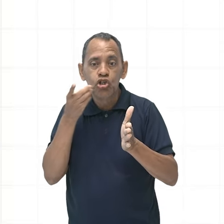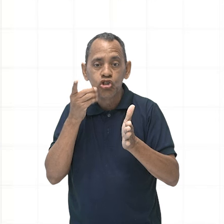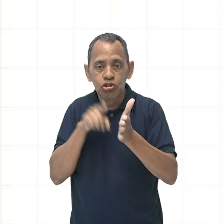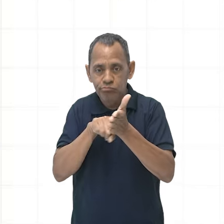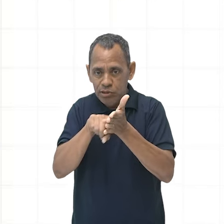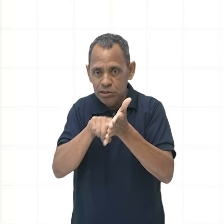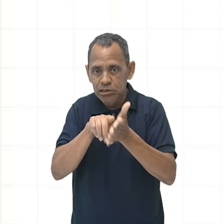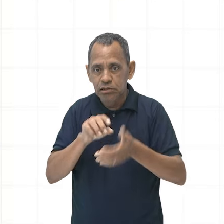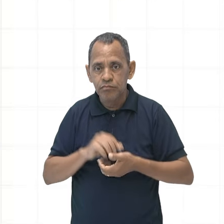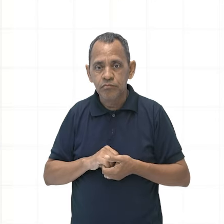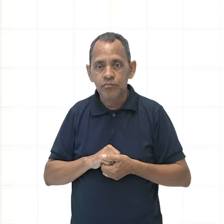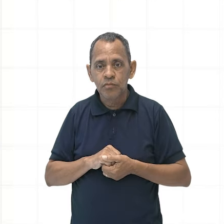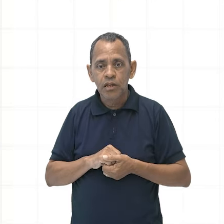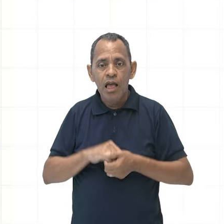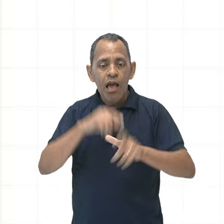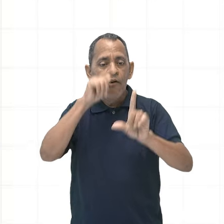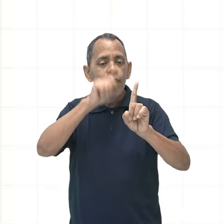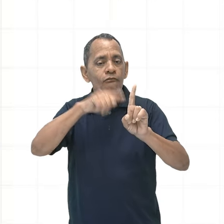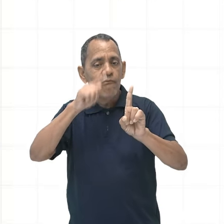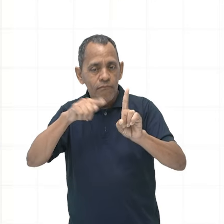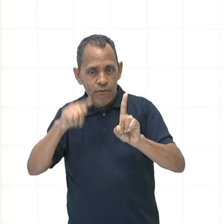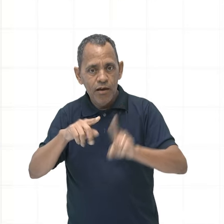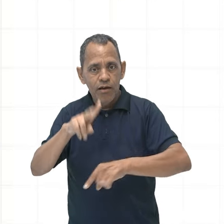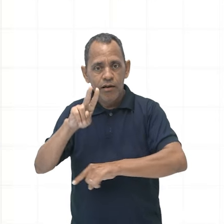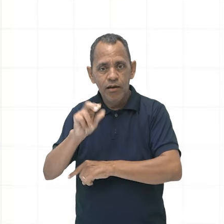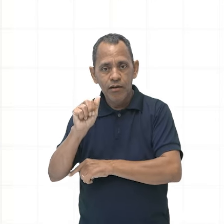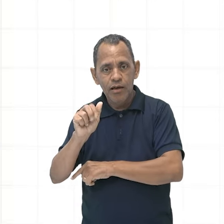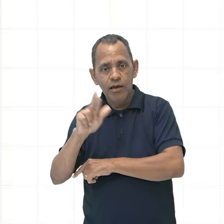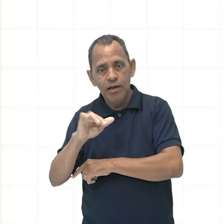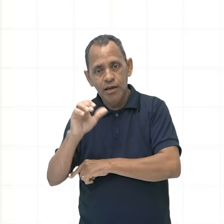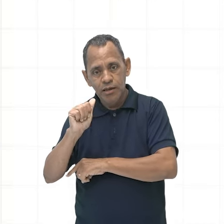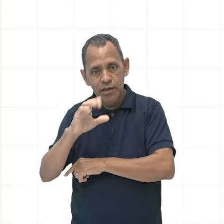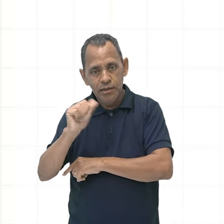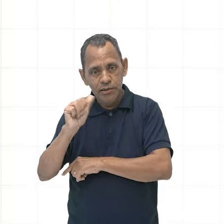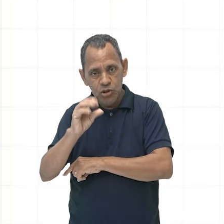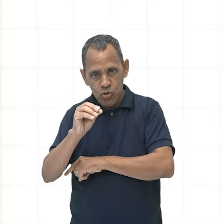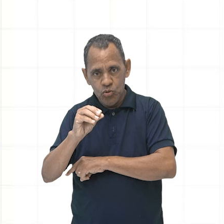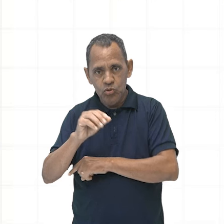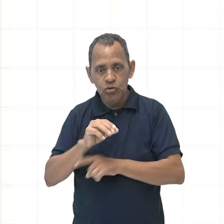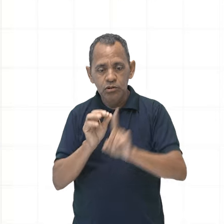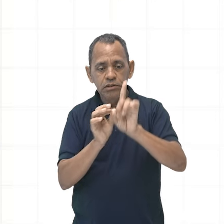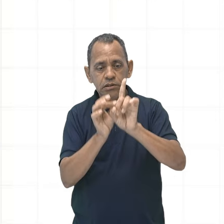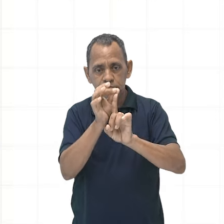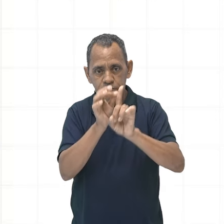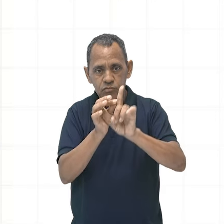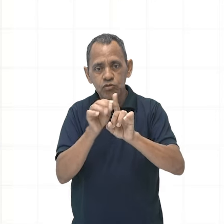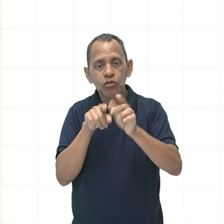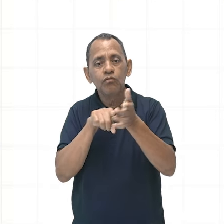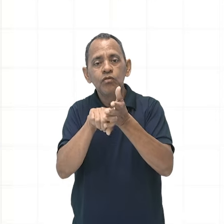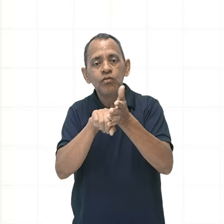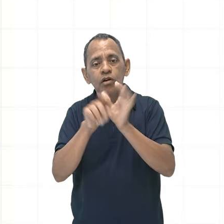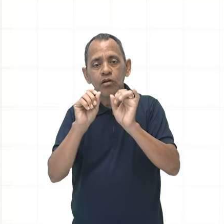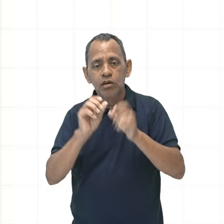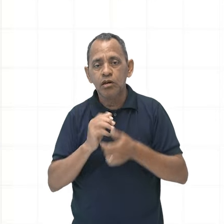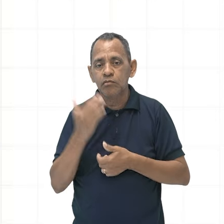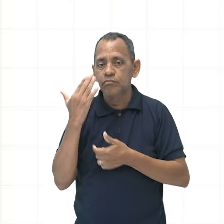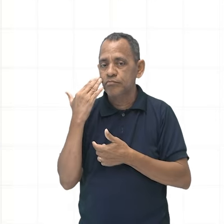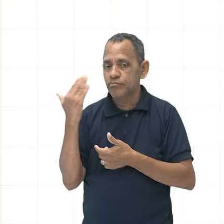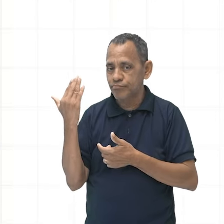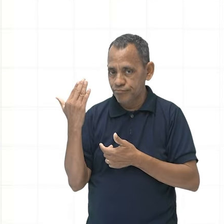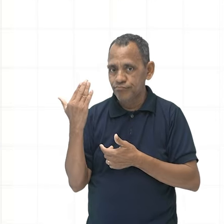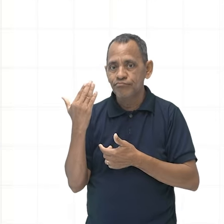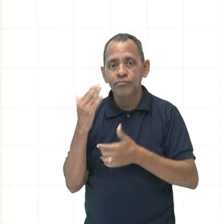né? Variação. Falou em variação, a gente tem que verificar, como a variação é da temperatura, a gente vai verificar justamente a mais